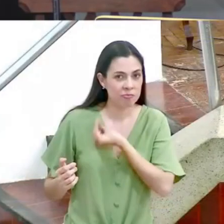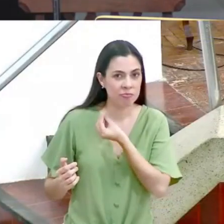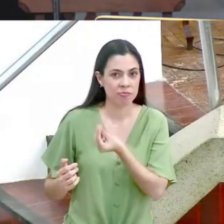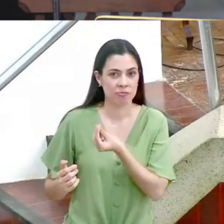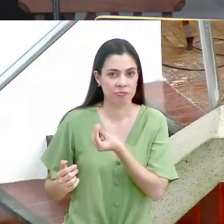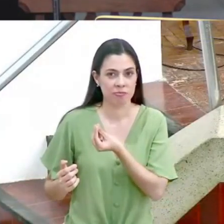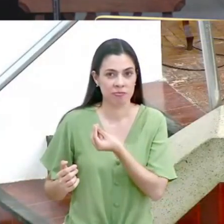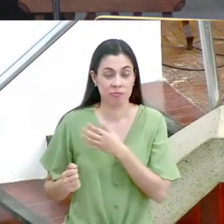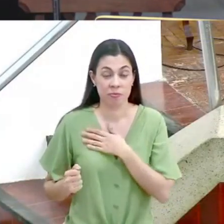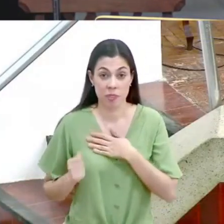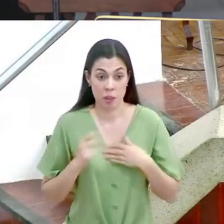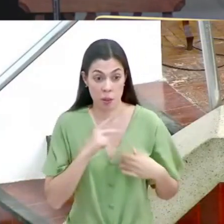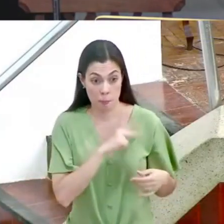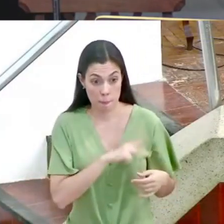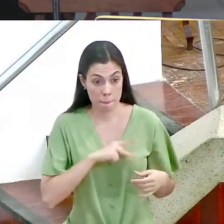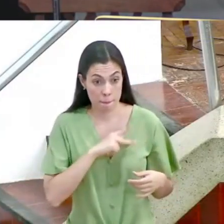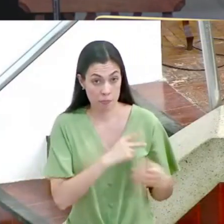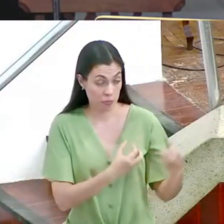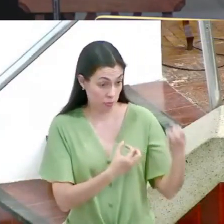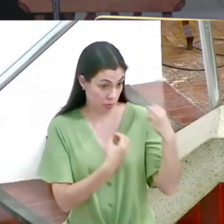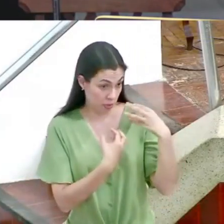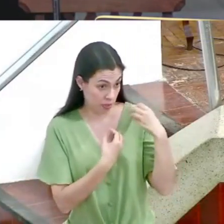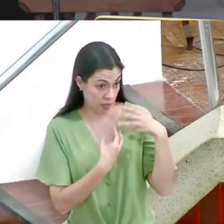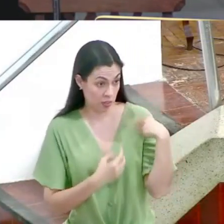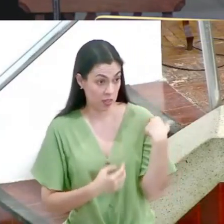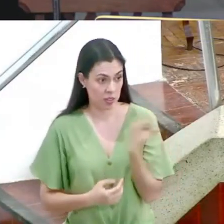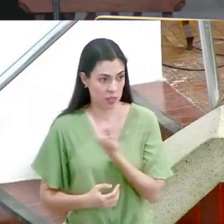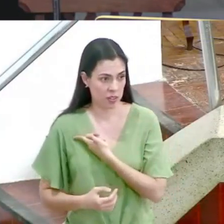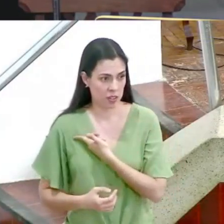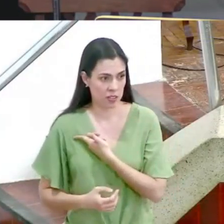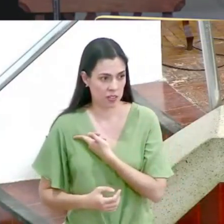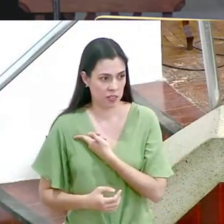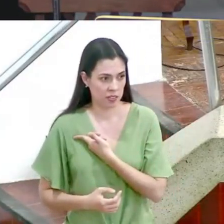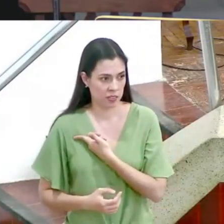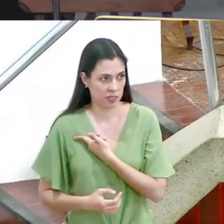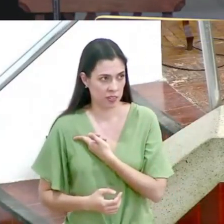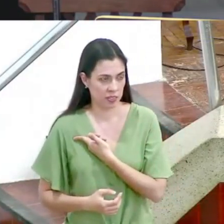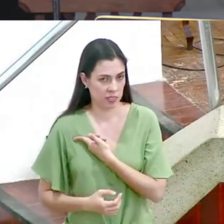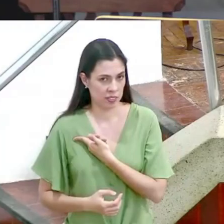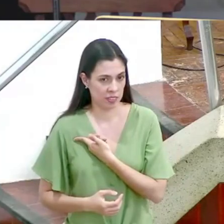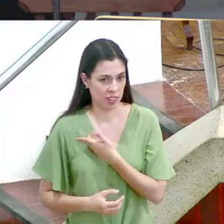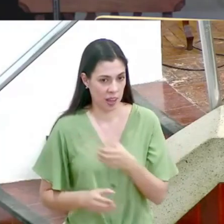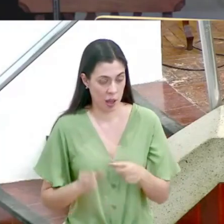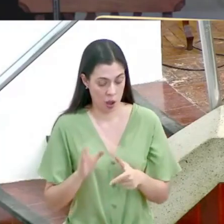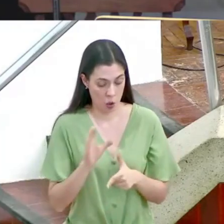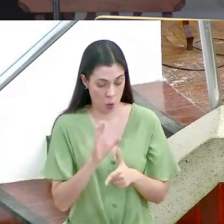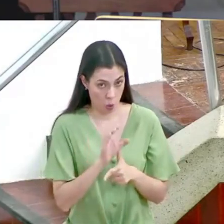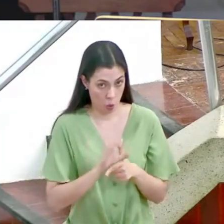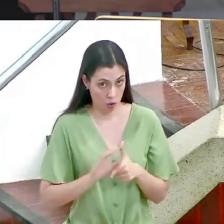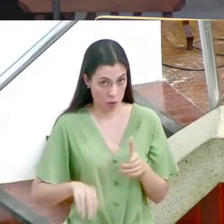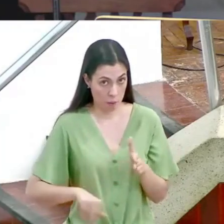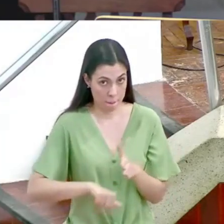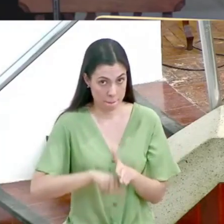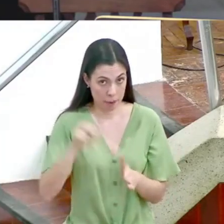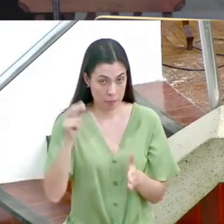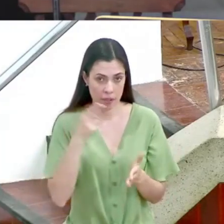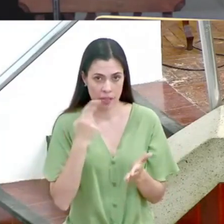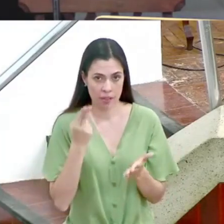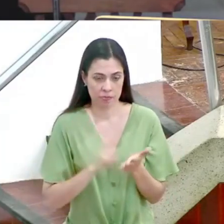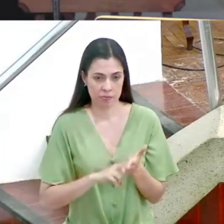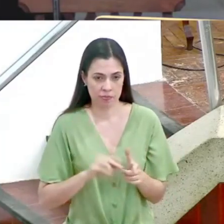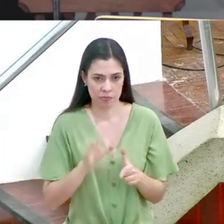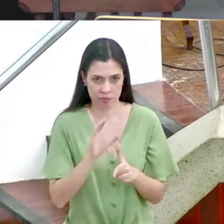Paulo nos fala na sua primeira carta aos Coríntios ele nos fala da